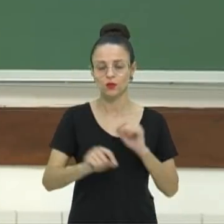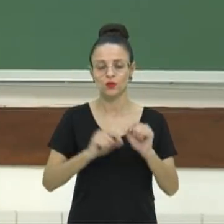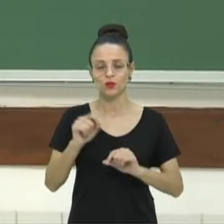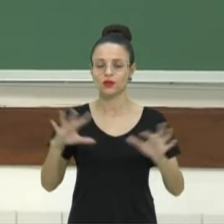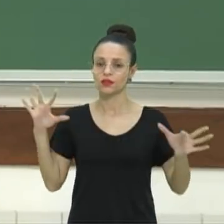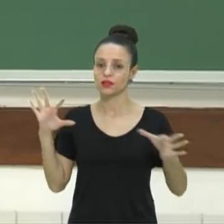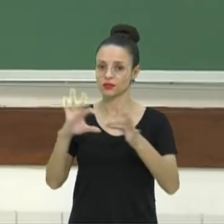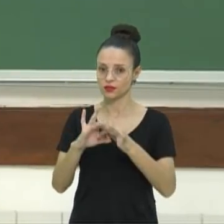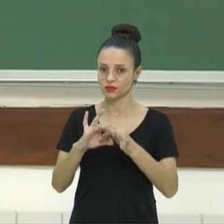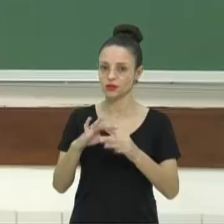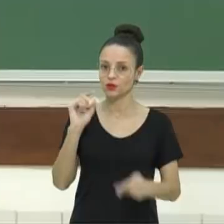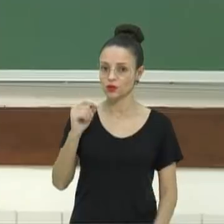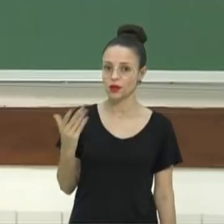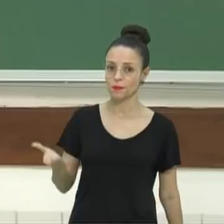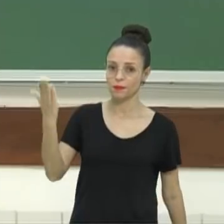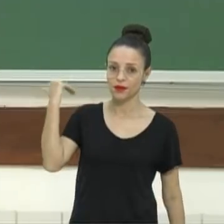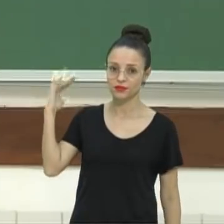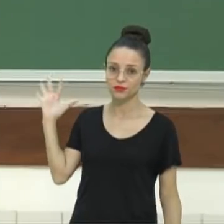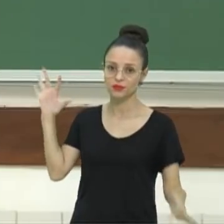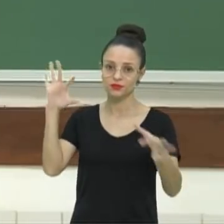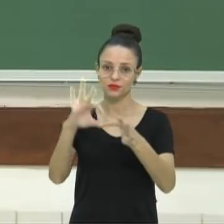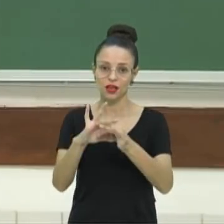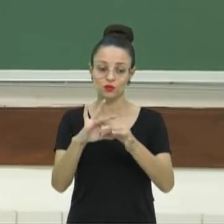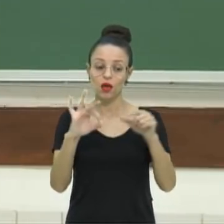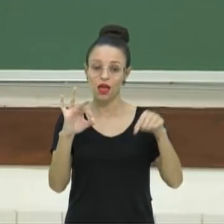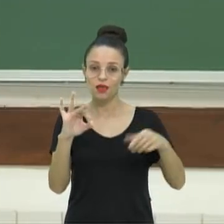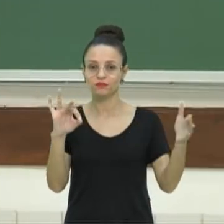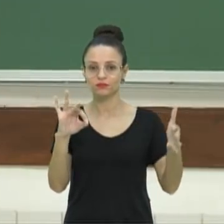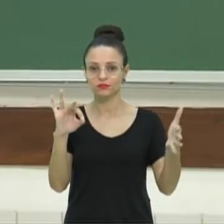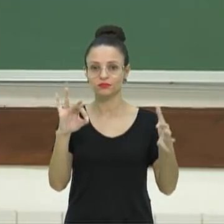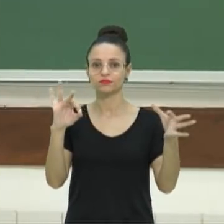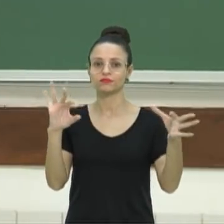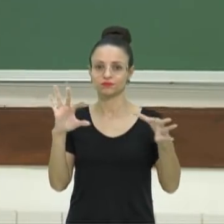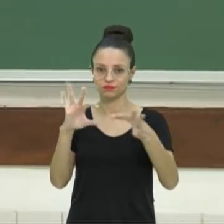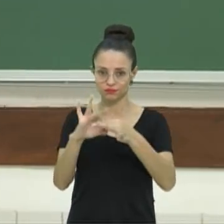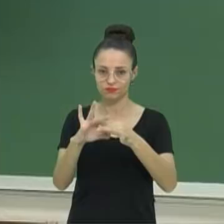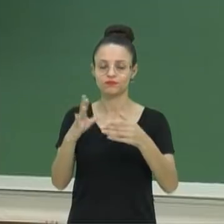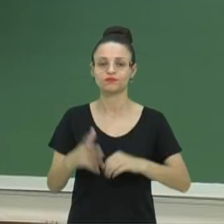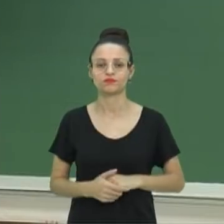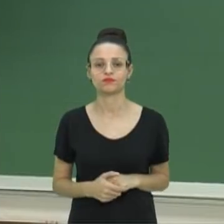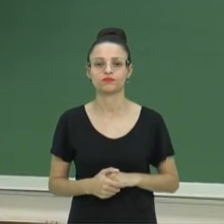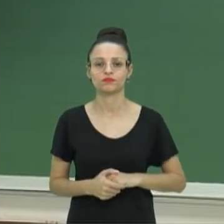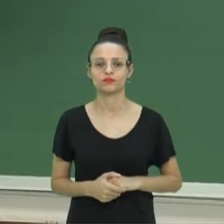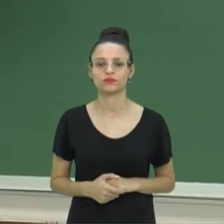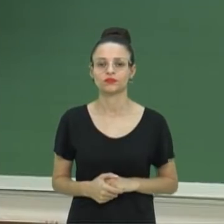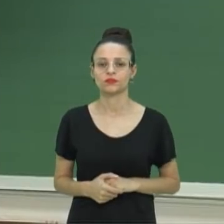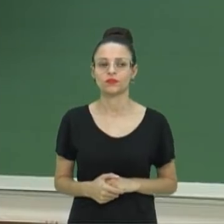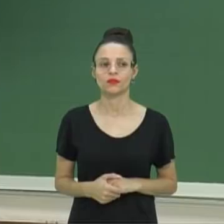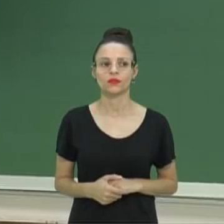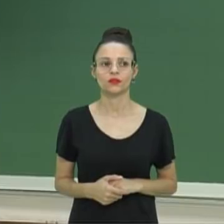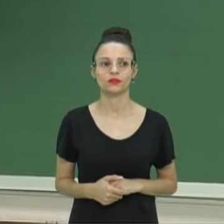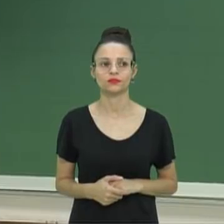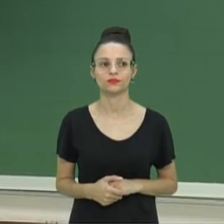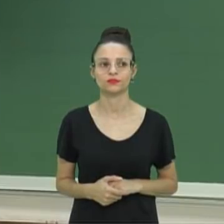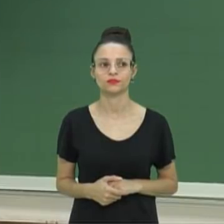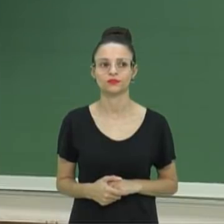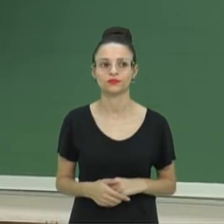link entre passado e presente. Então aqui nós temos as Olimpíadas da Era Moderna.